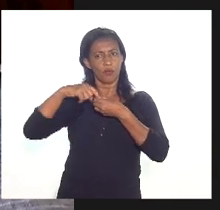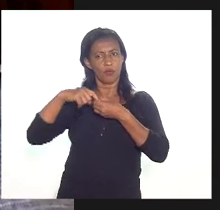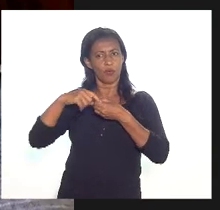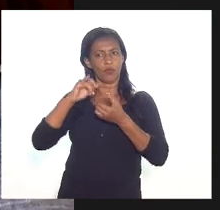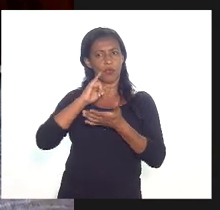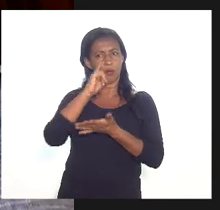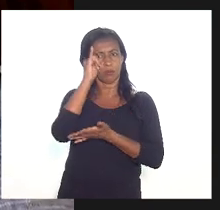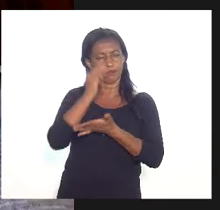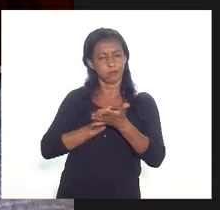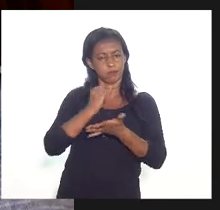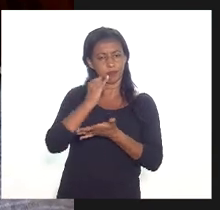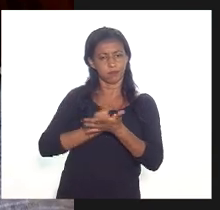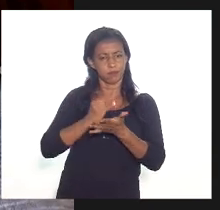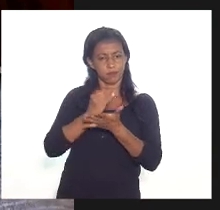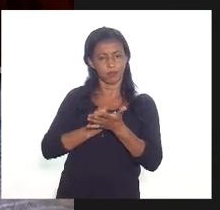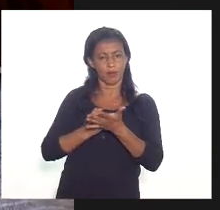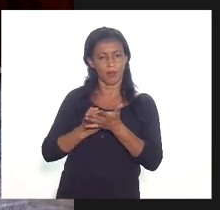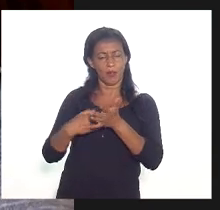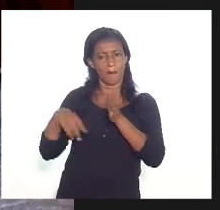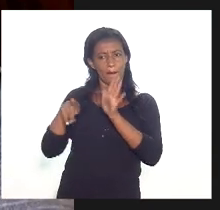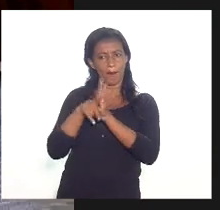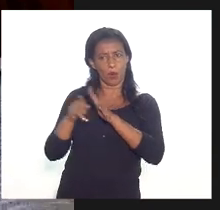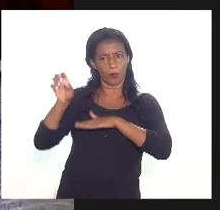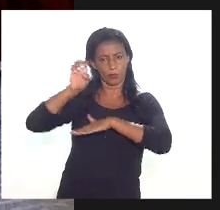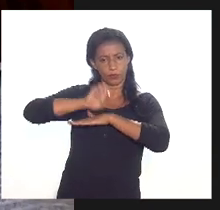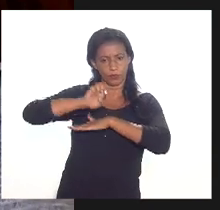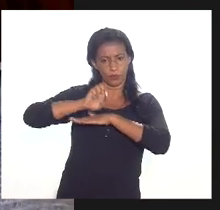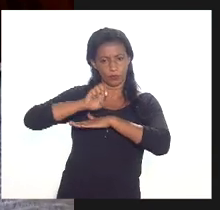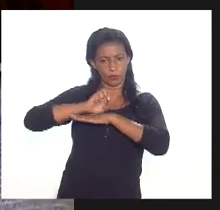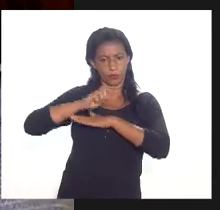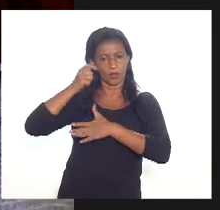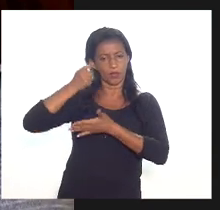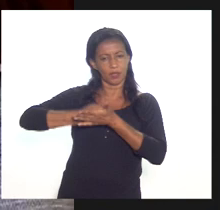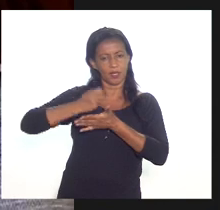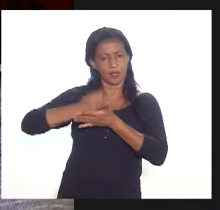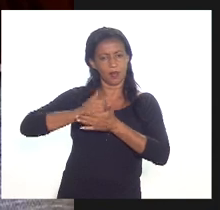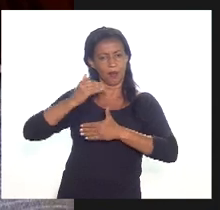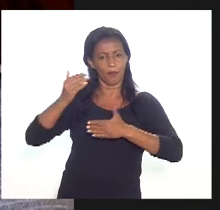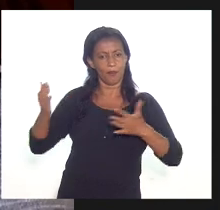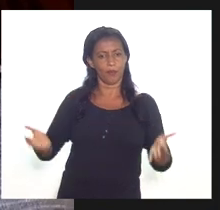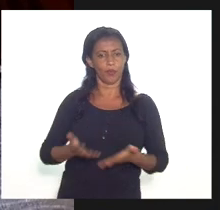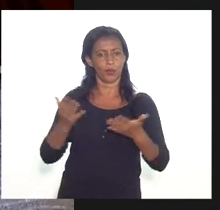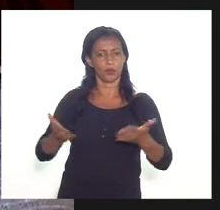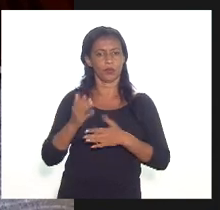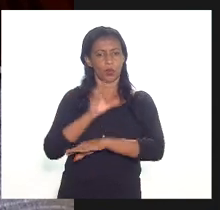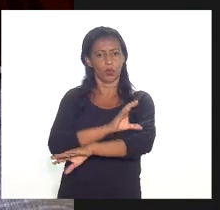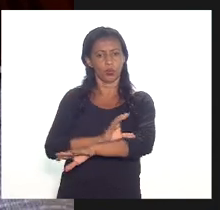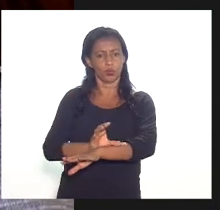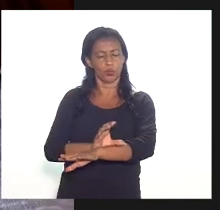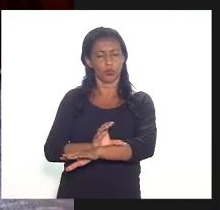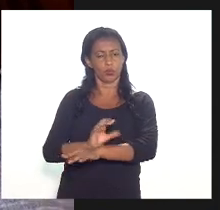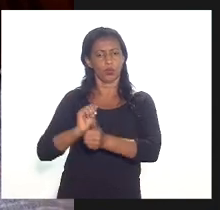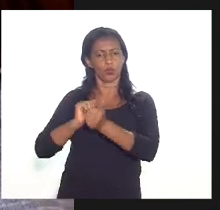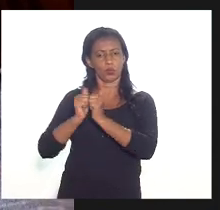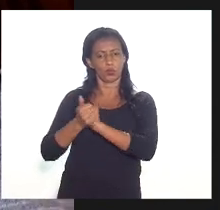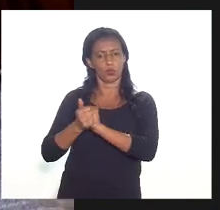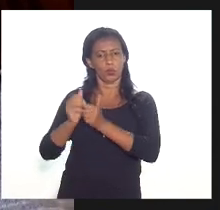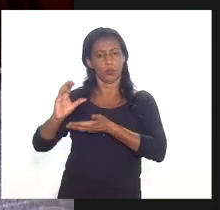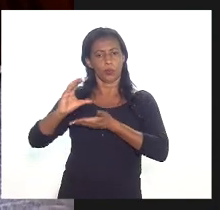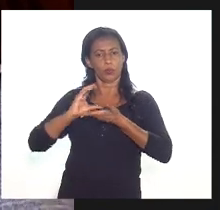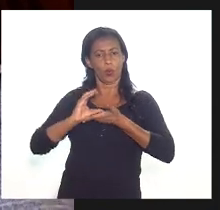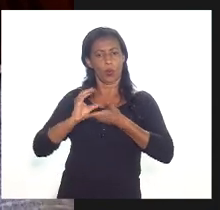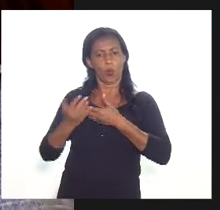fiscal ao estabelecimento situado em seu próprio território, intensifica a produção cultural e as atividades esportivas por meio de doação ou